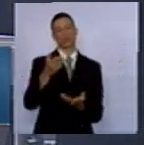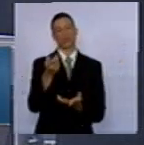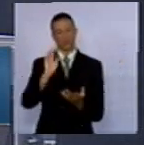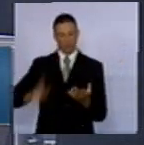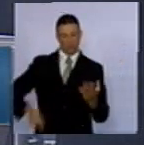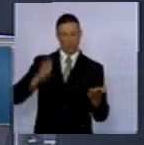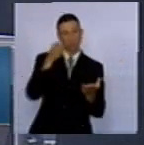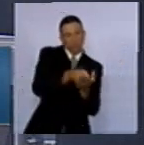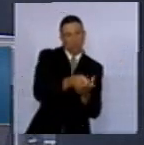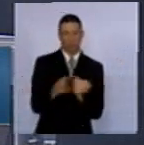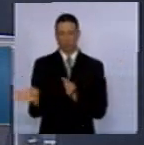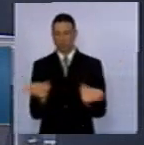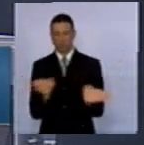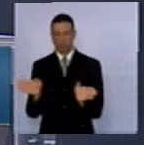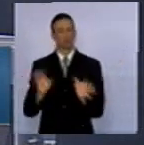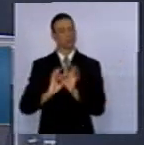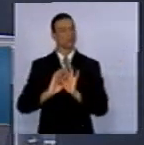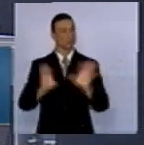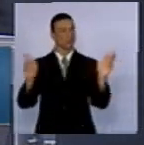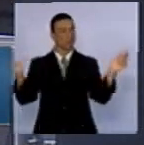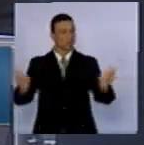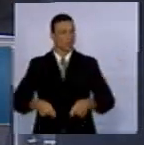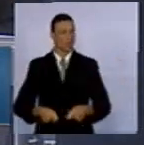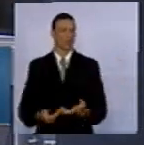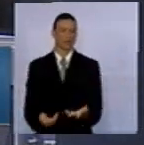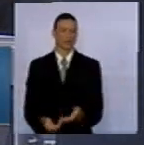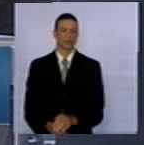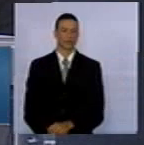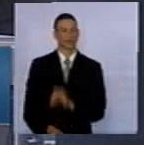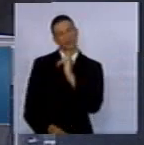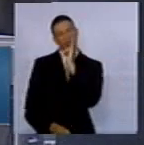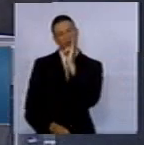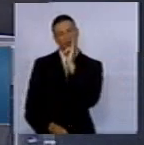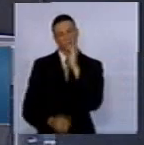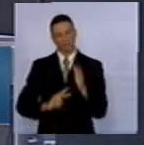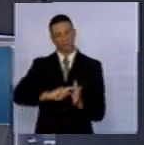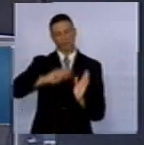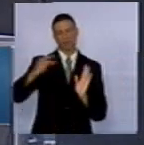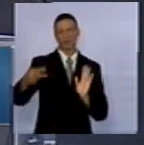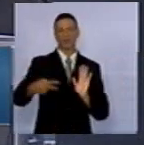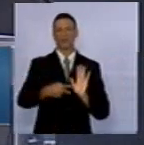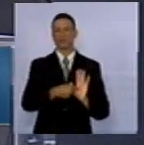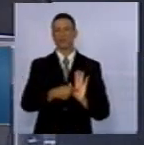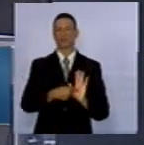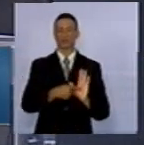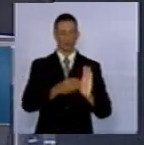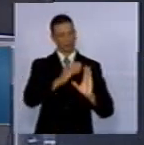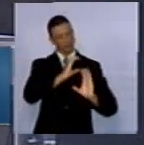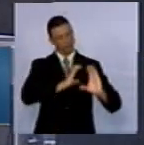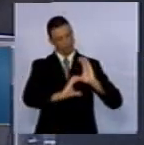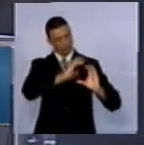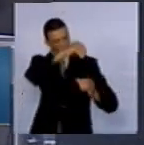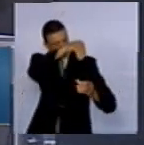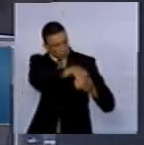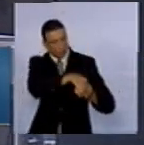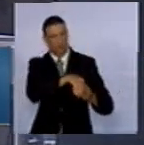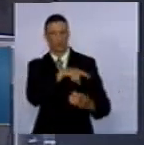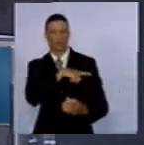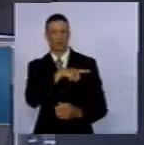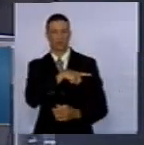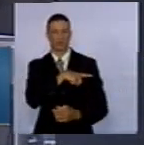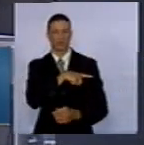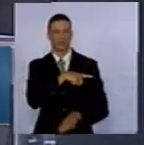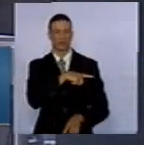assinatura ou até pelos dois né como como se define Então dentro do campo da comunicação E a partir daí